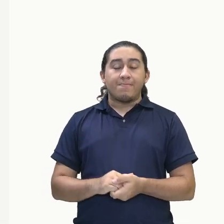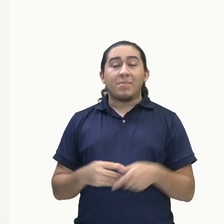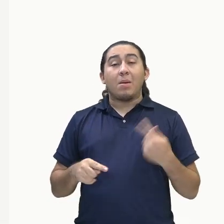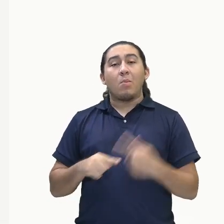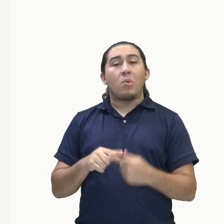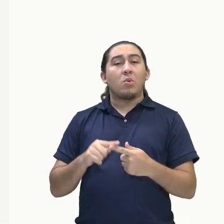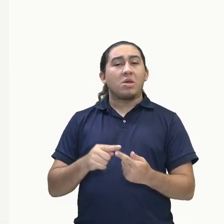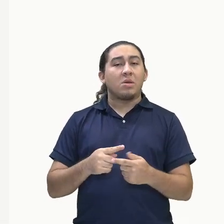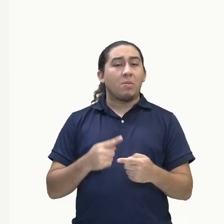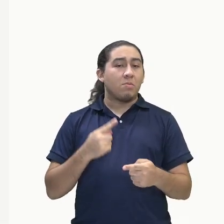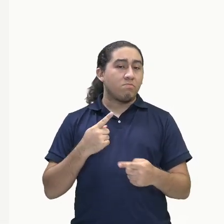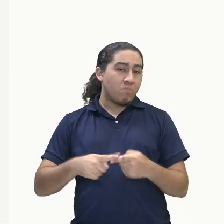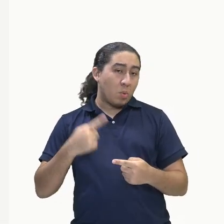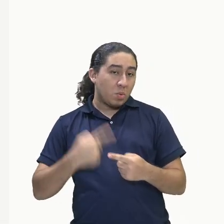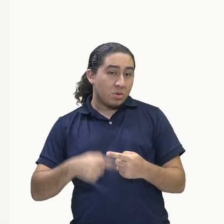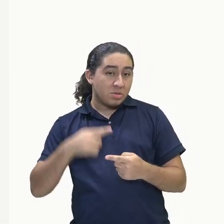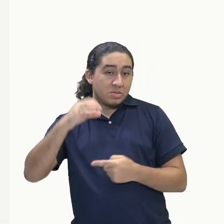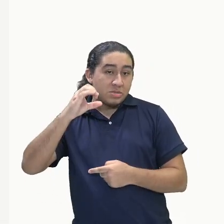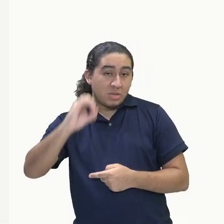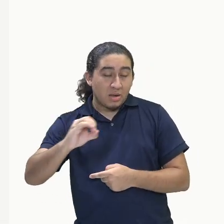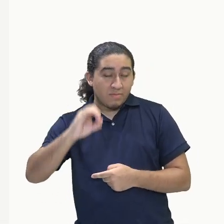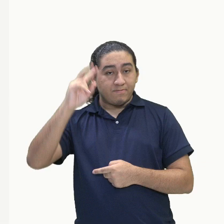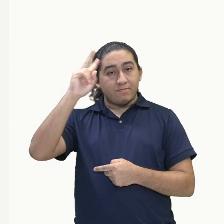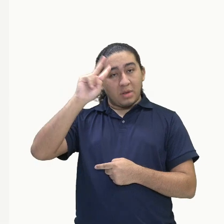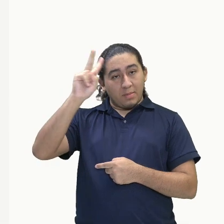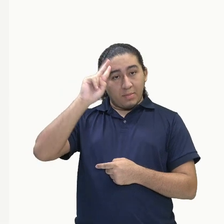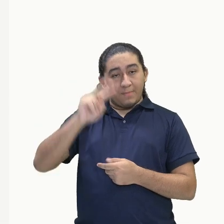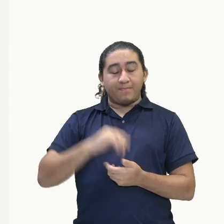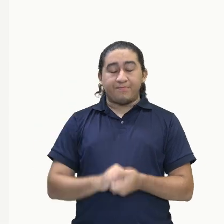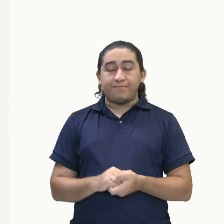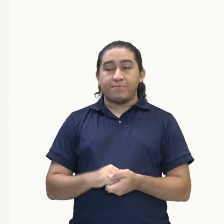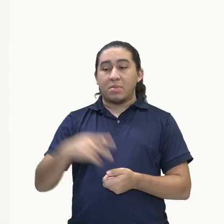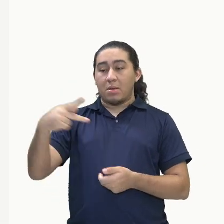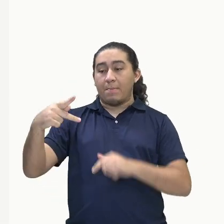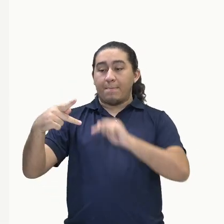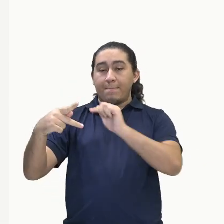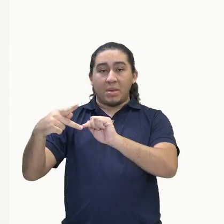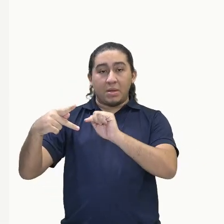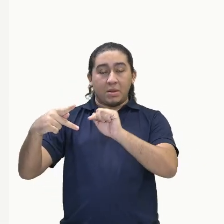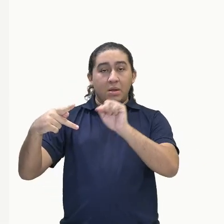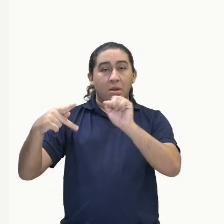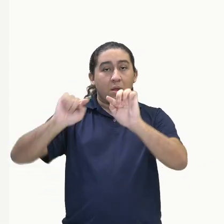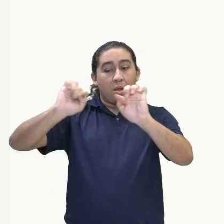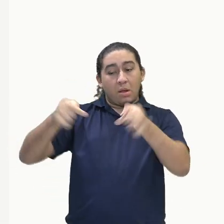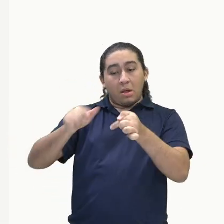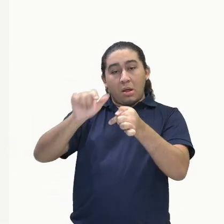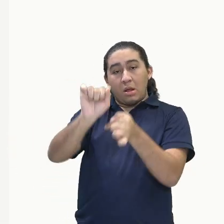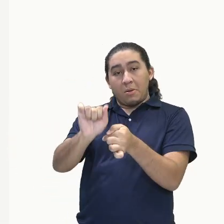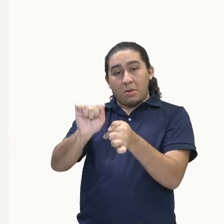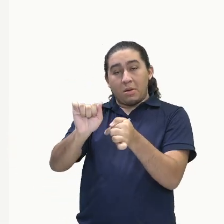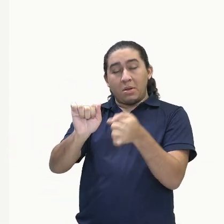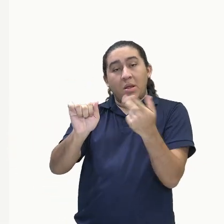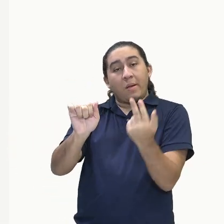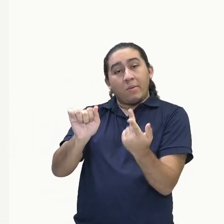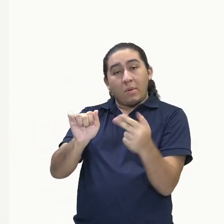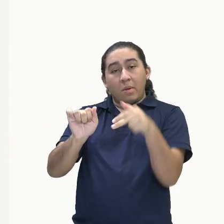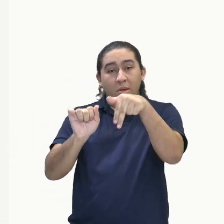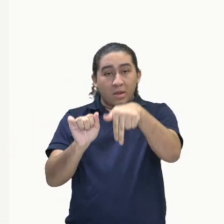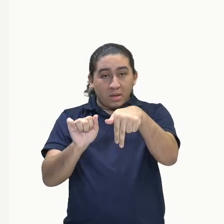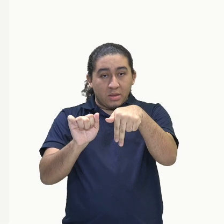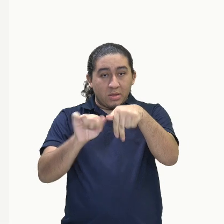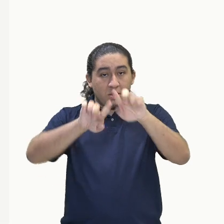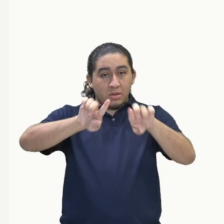0, professor? Porque lembra, a probabilidade de um evento A ocorrer vai ser o número de chances